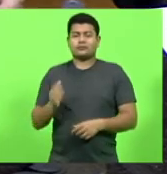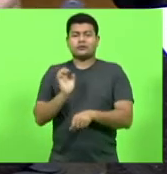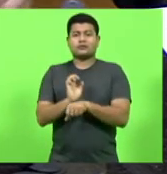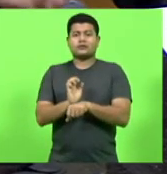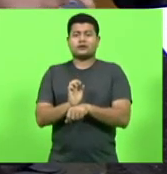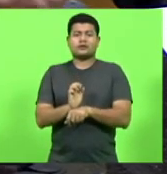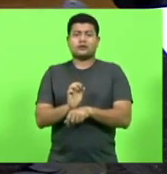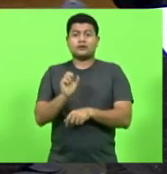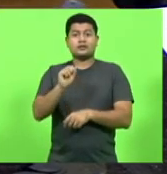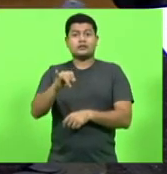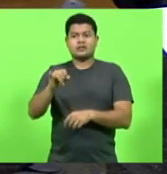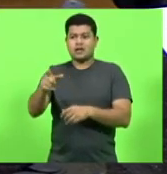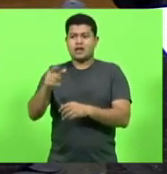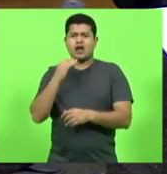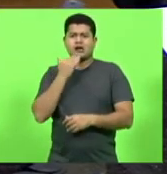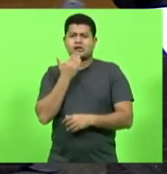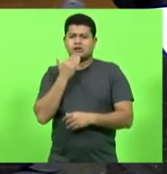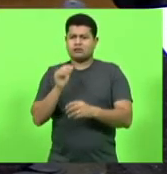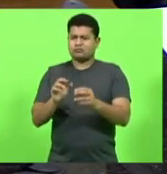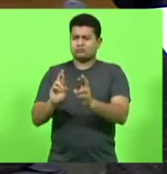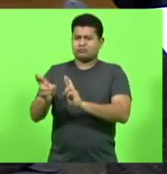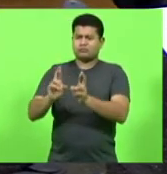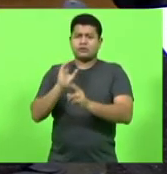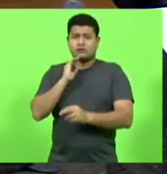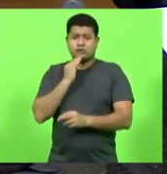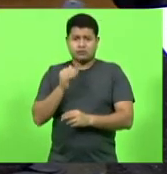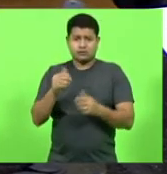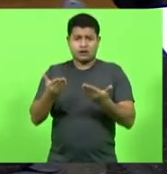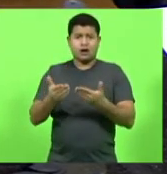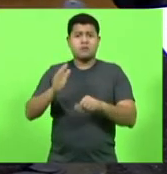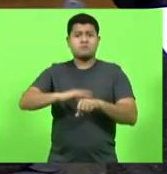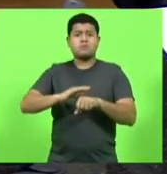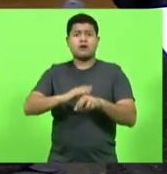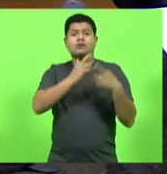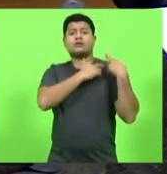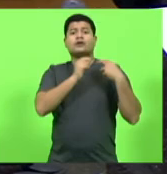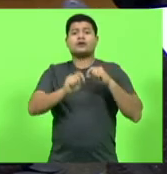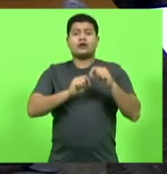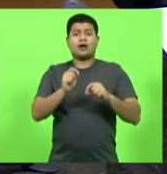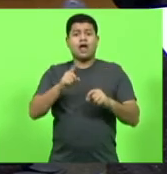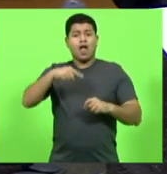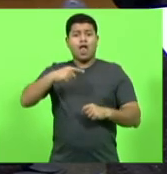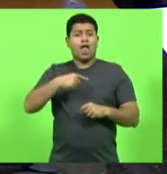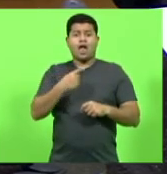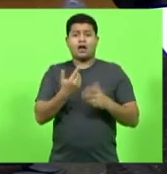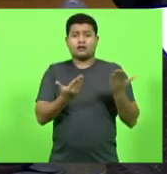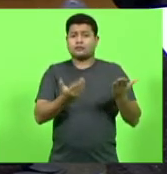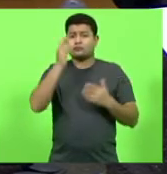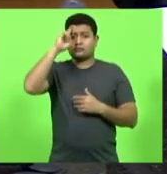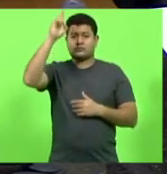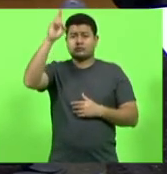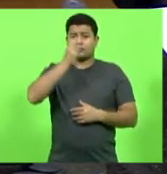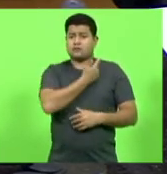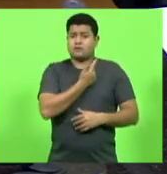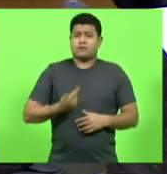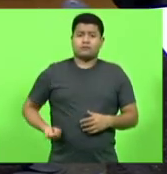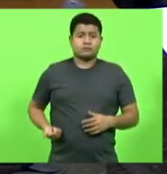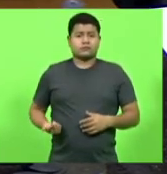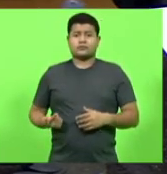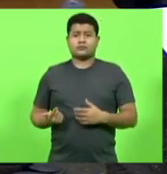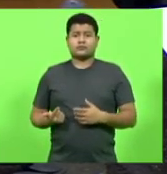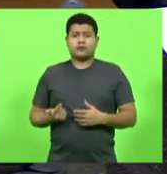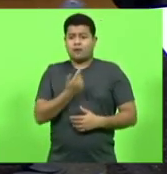federal. O compromisso do investimento é federal. Mas, se não está bom, por que não investir na rodovia